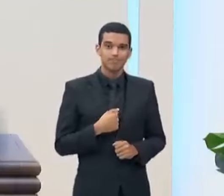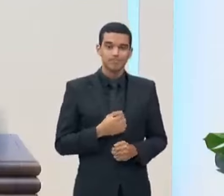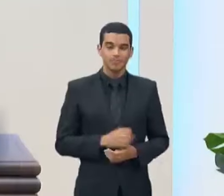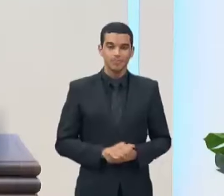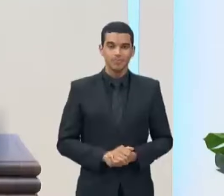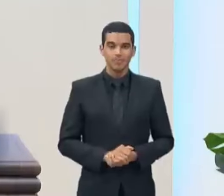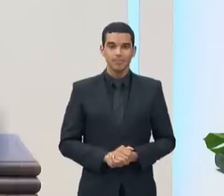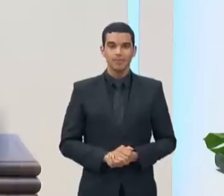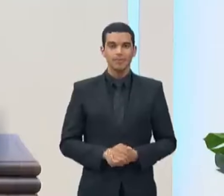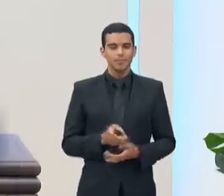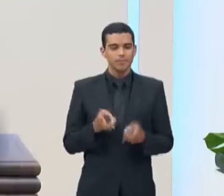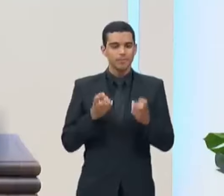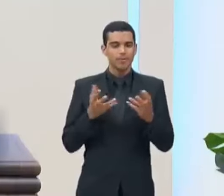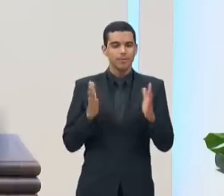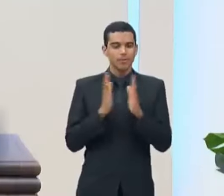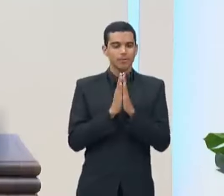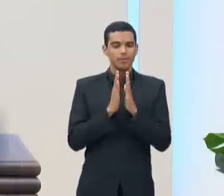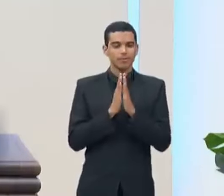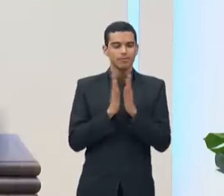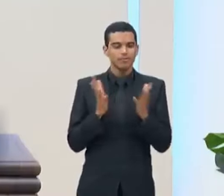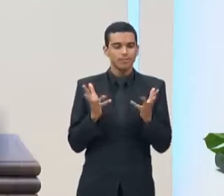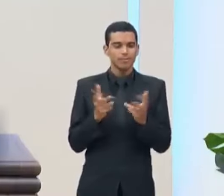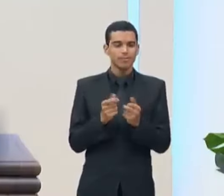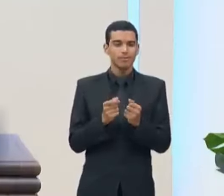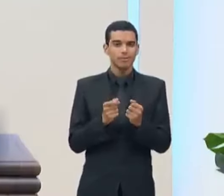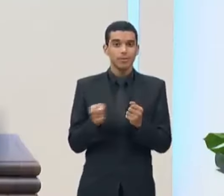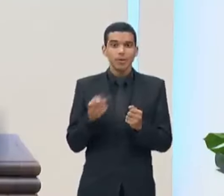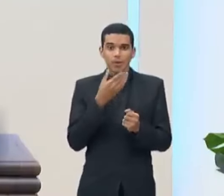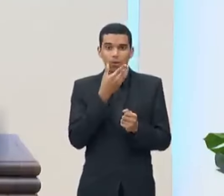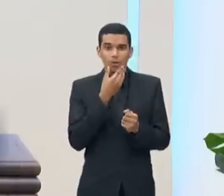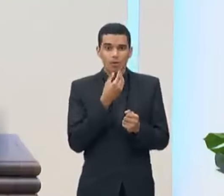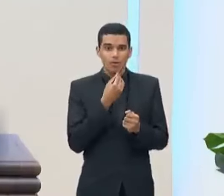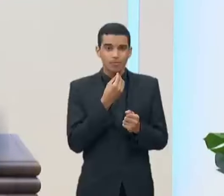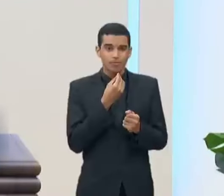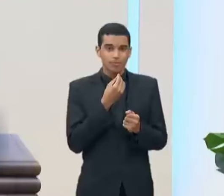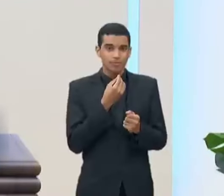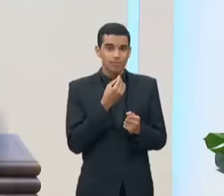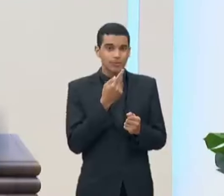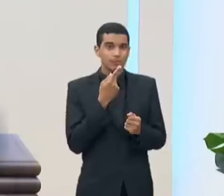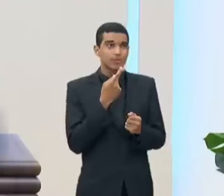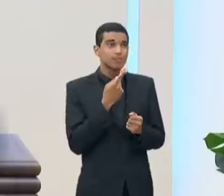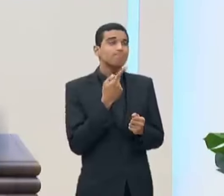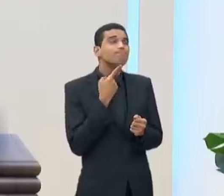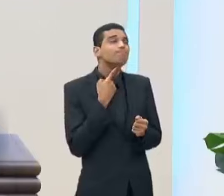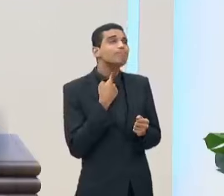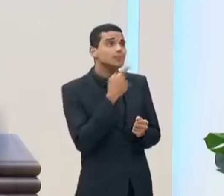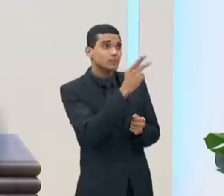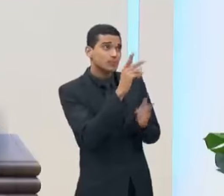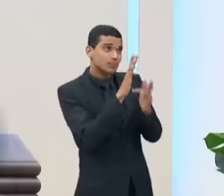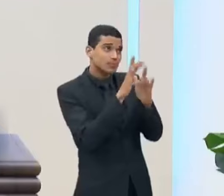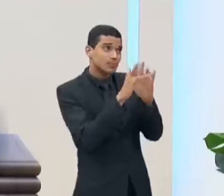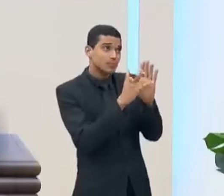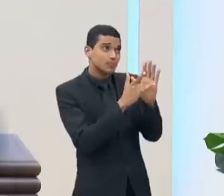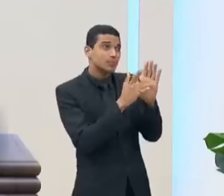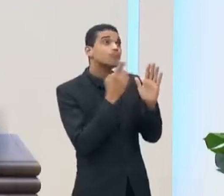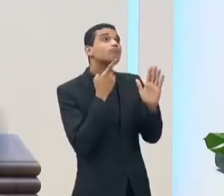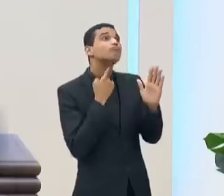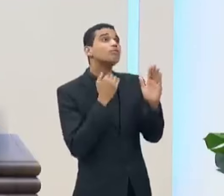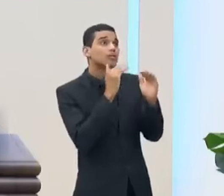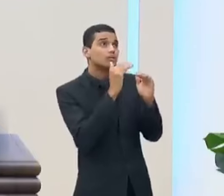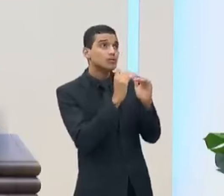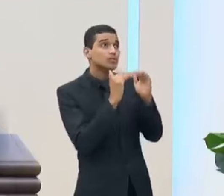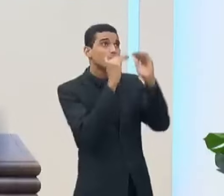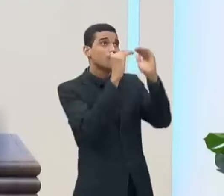oração eficaz. Ele submete-se a vontade soberana de